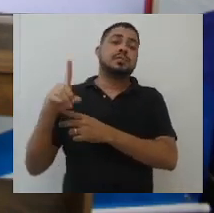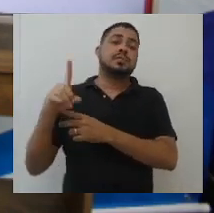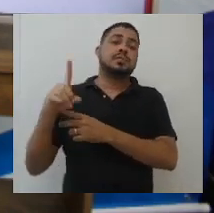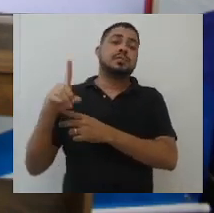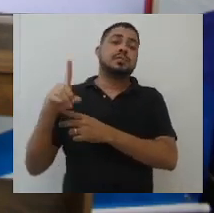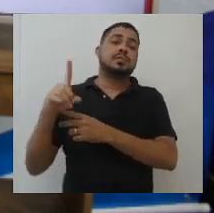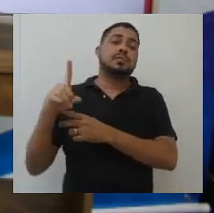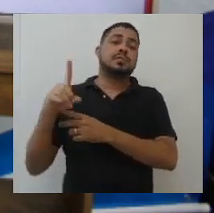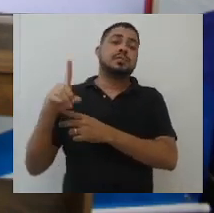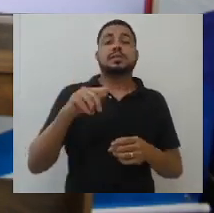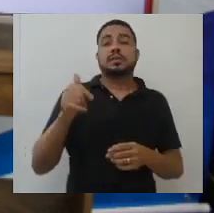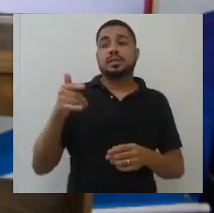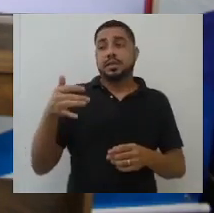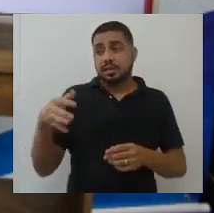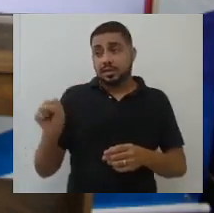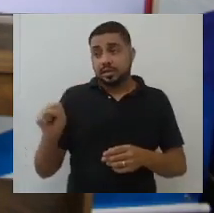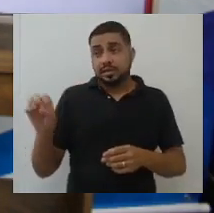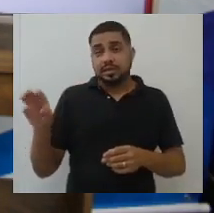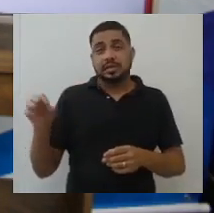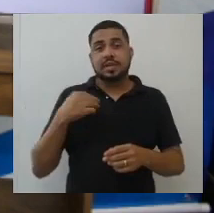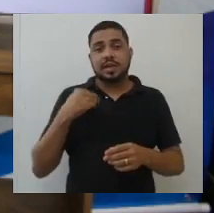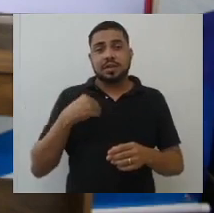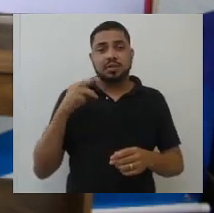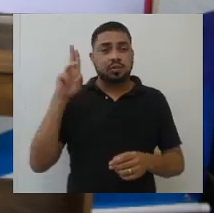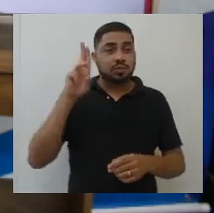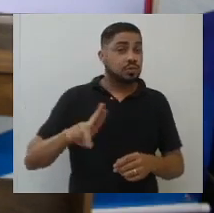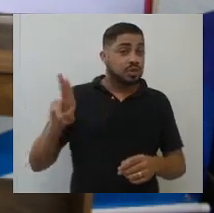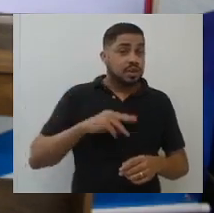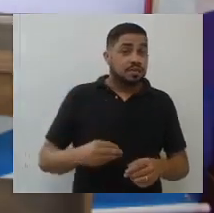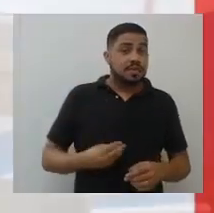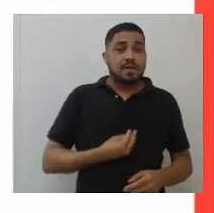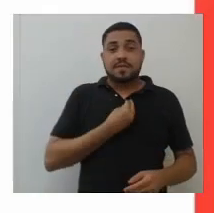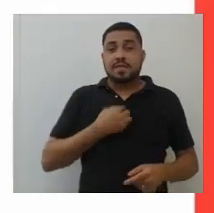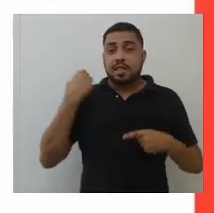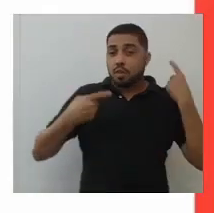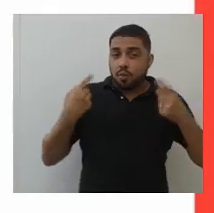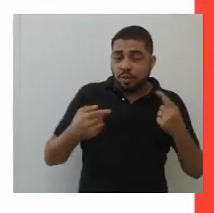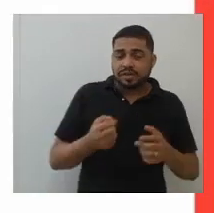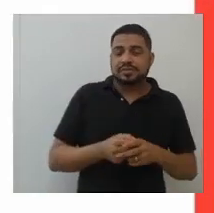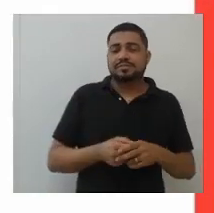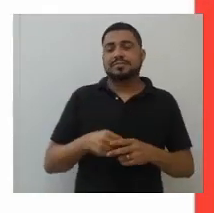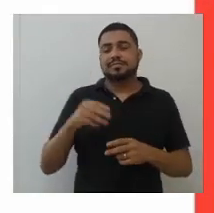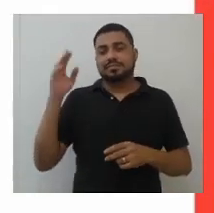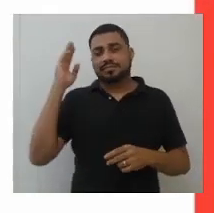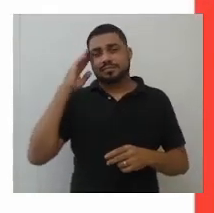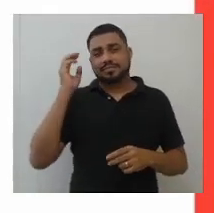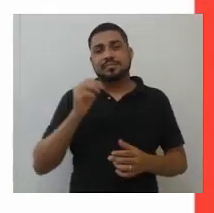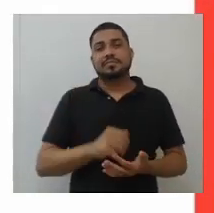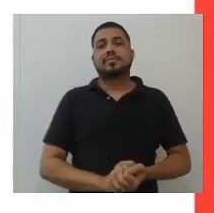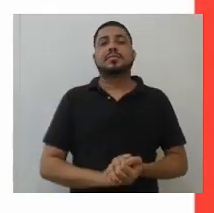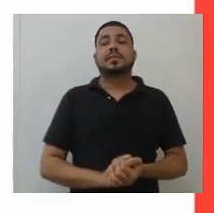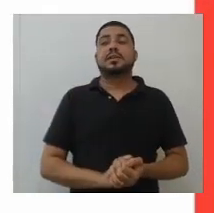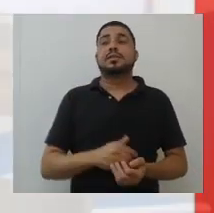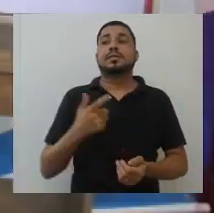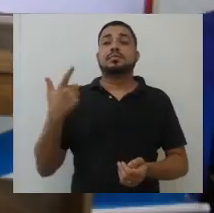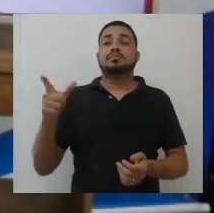E o das, eu vou utilizar somente para a vida louca, a terceira pessoa. He, she e o it. Beleza? Próximo